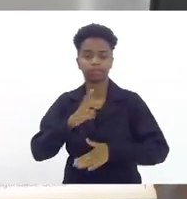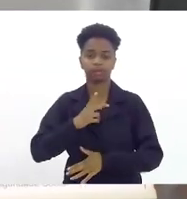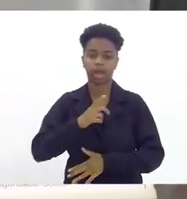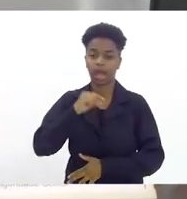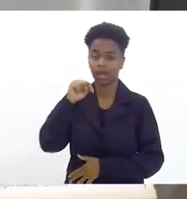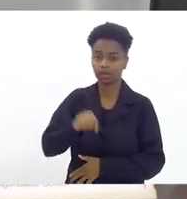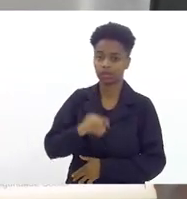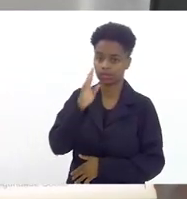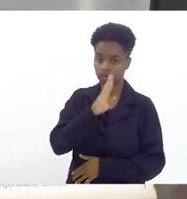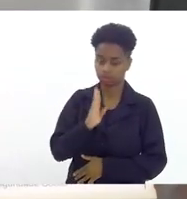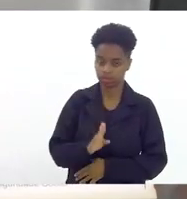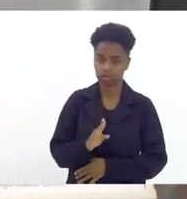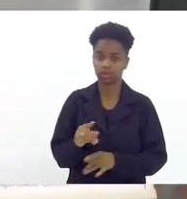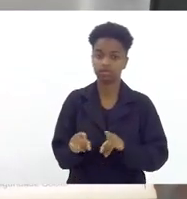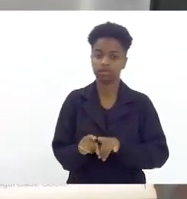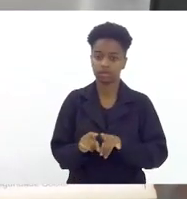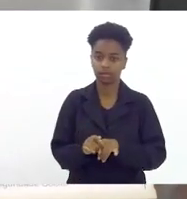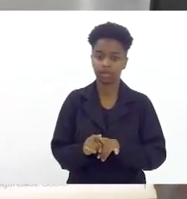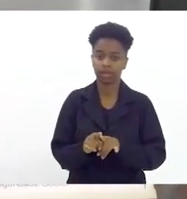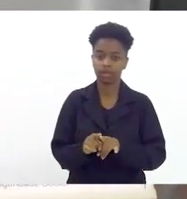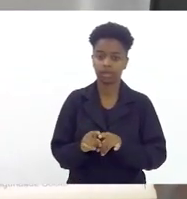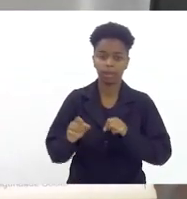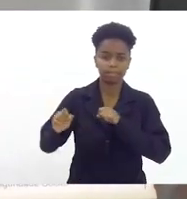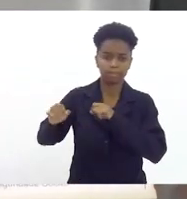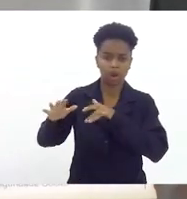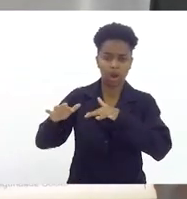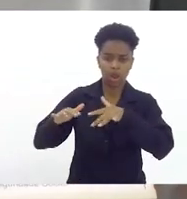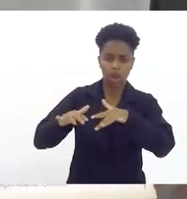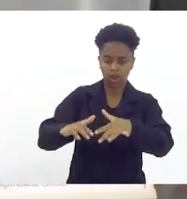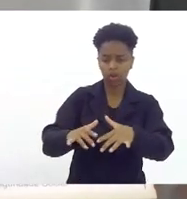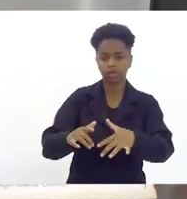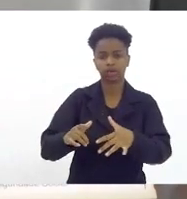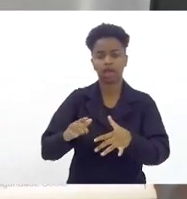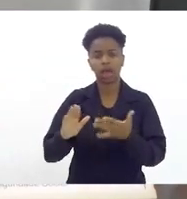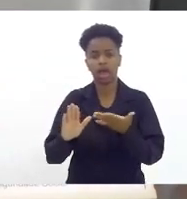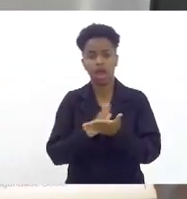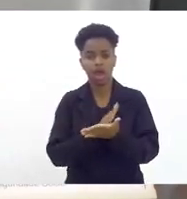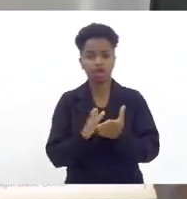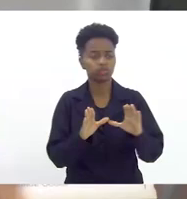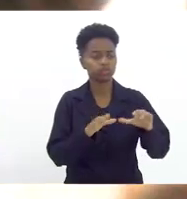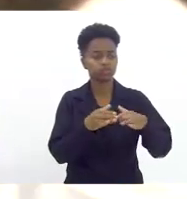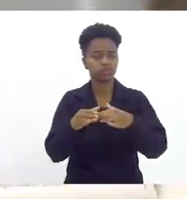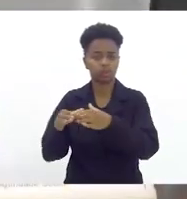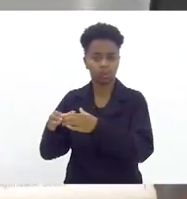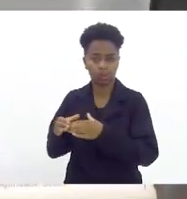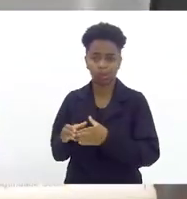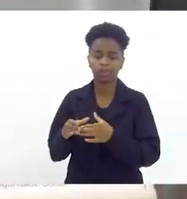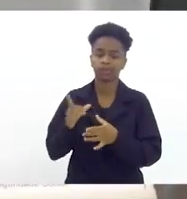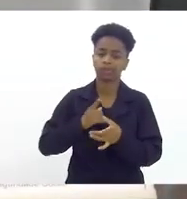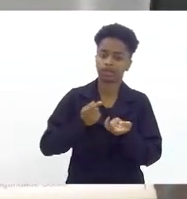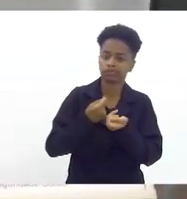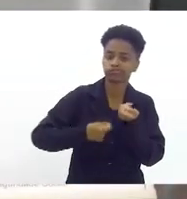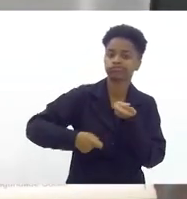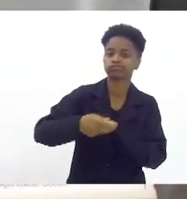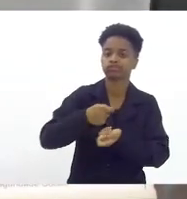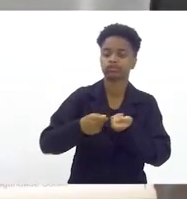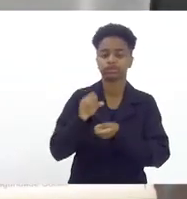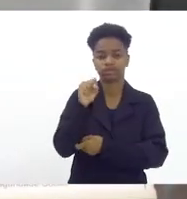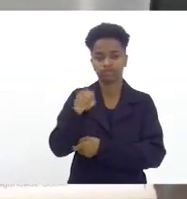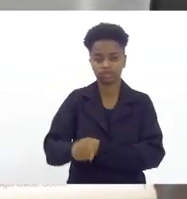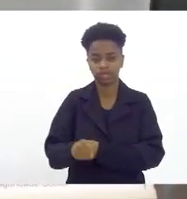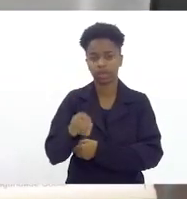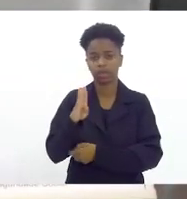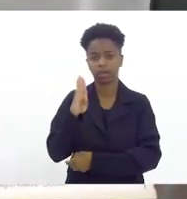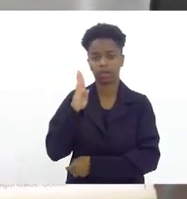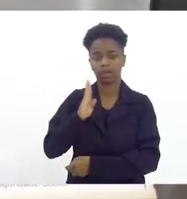no Brasil a concentração em torno de alguns conglomerados que são negociados sim nas